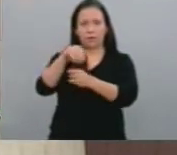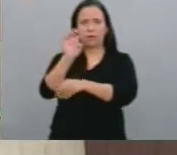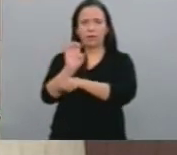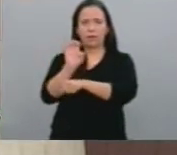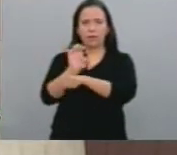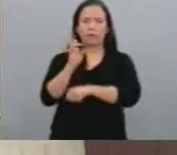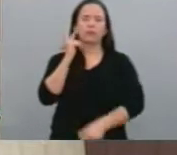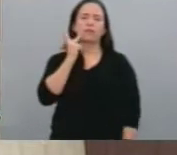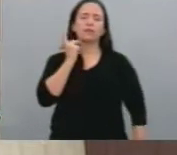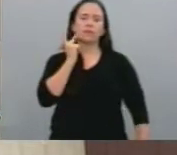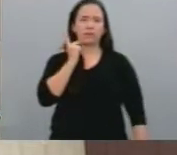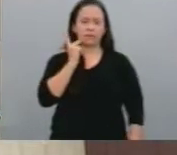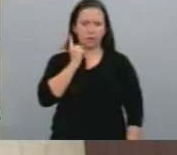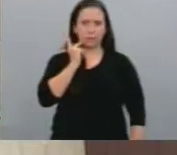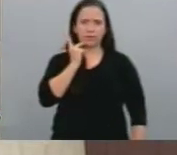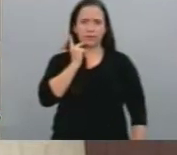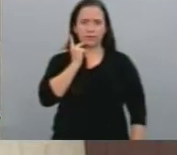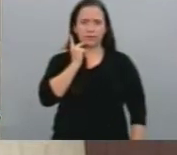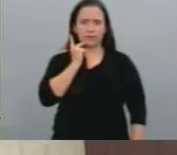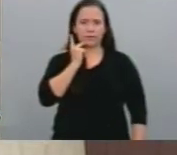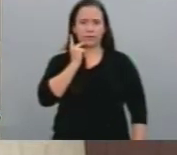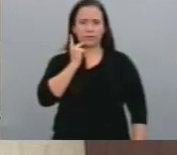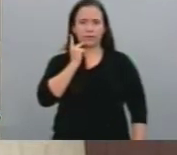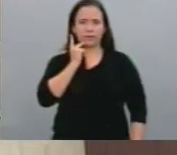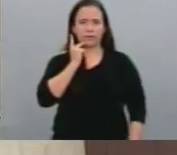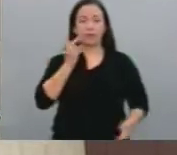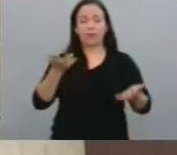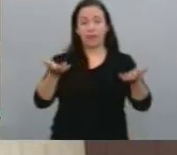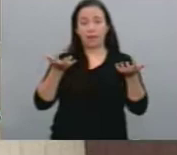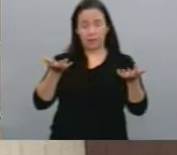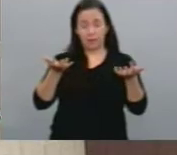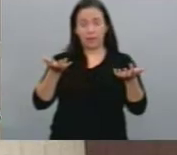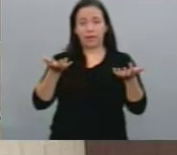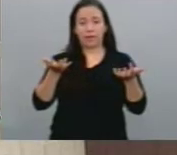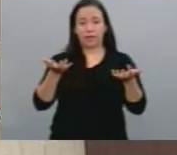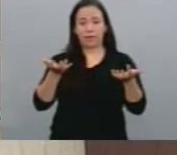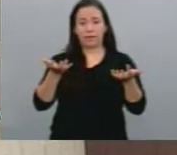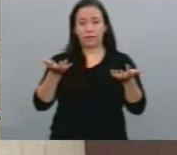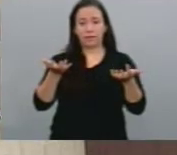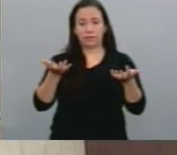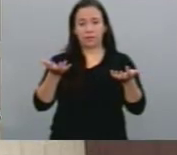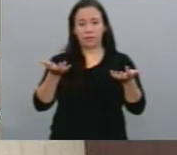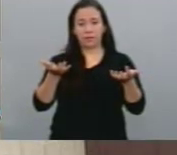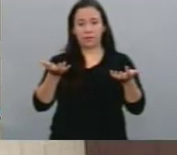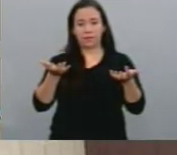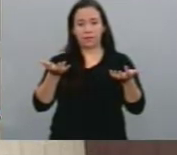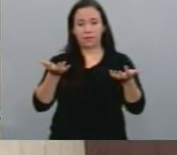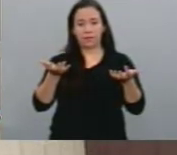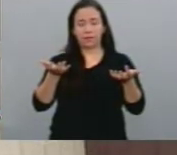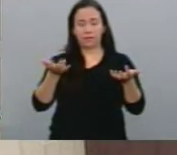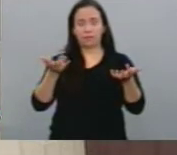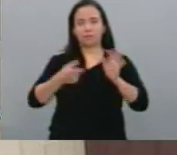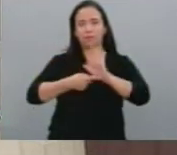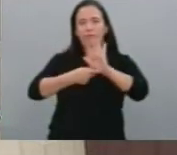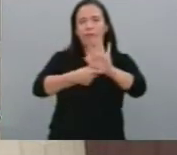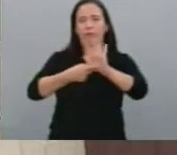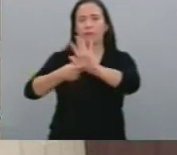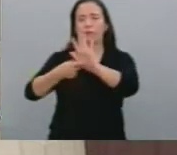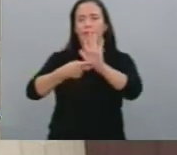e instrumentalizada para justificar a atuação do Estado